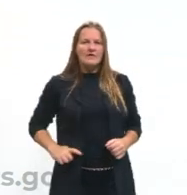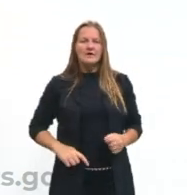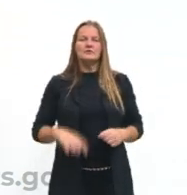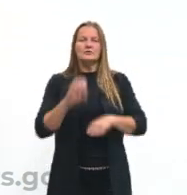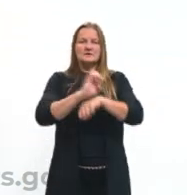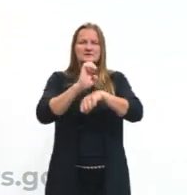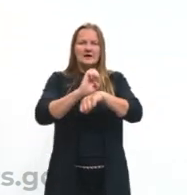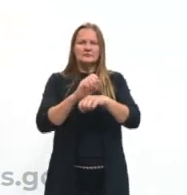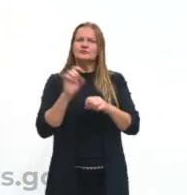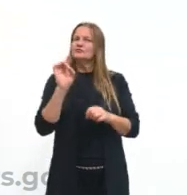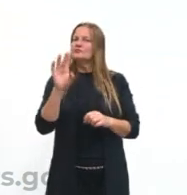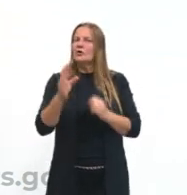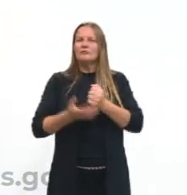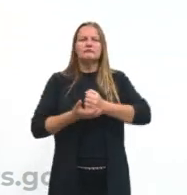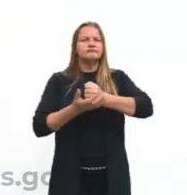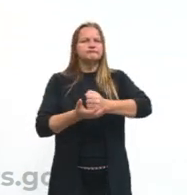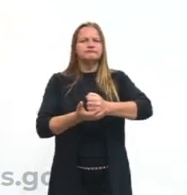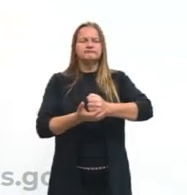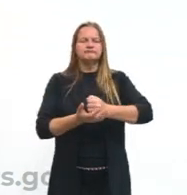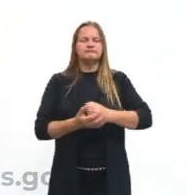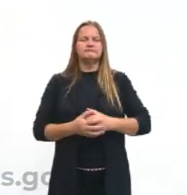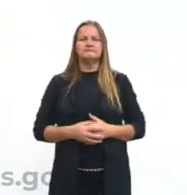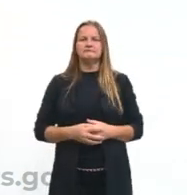deve apenas a